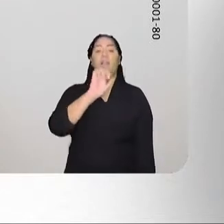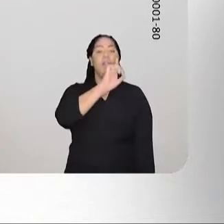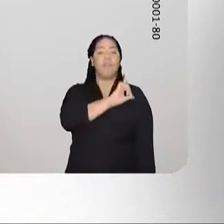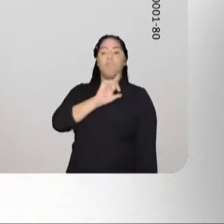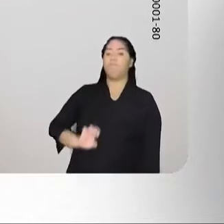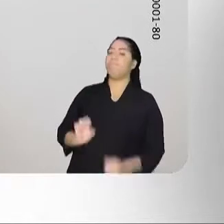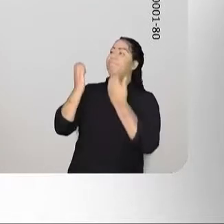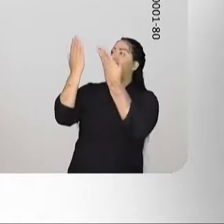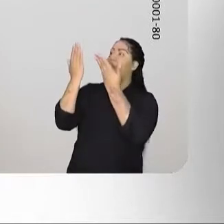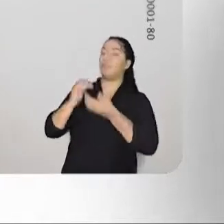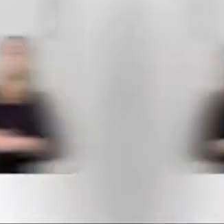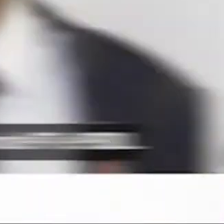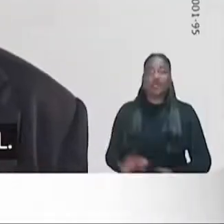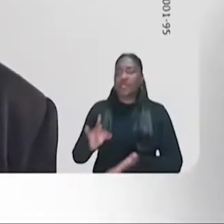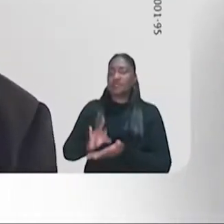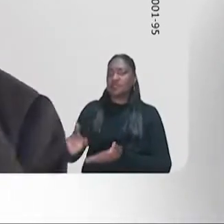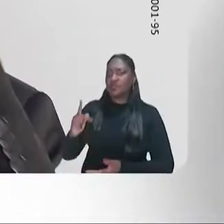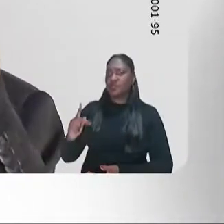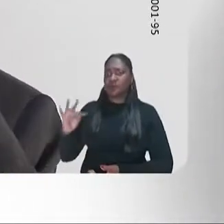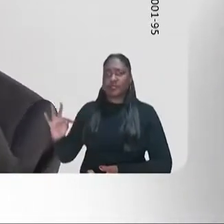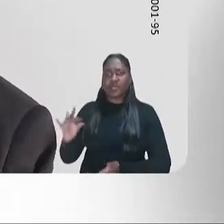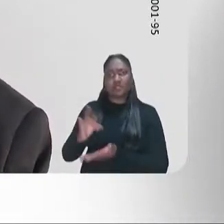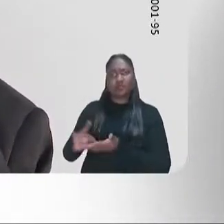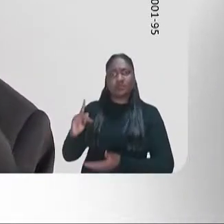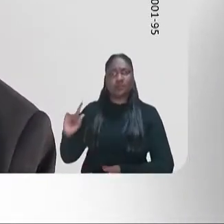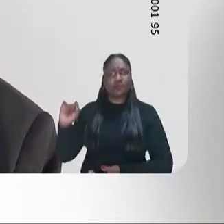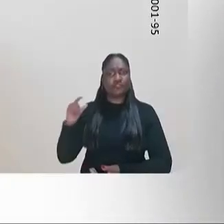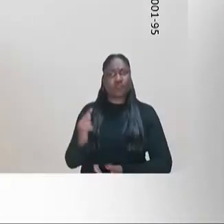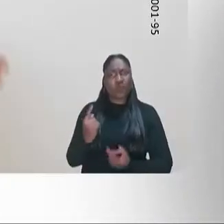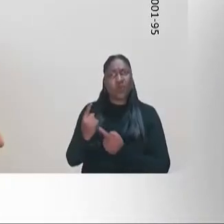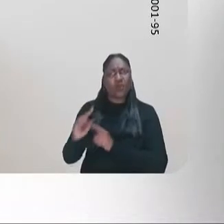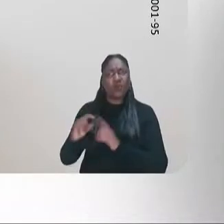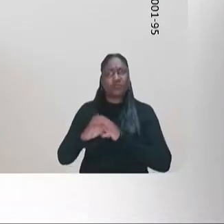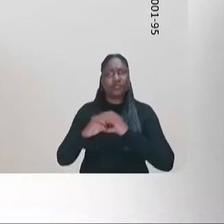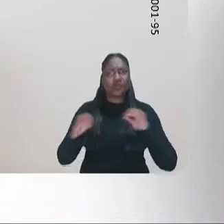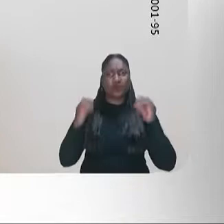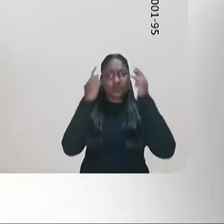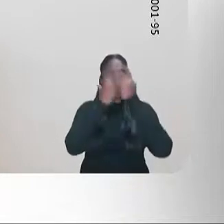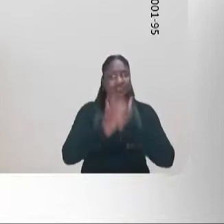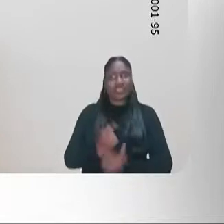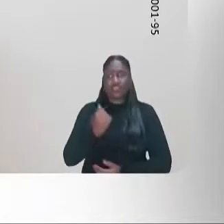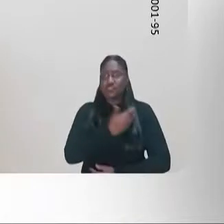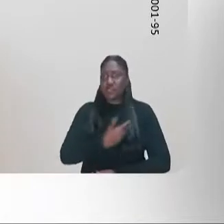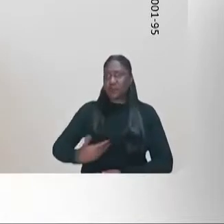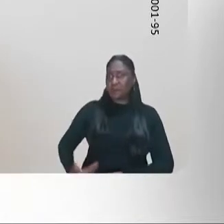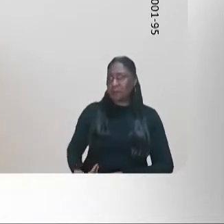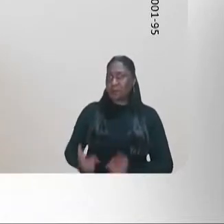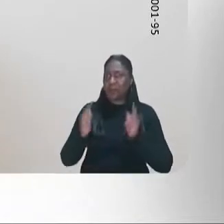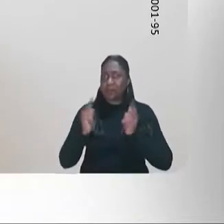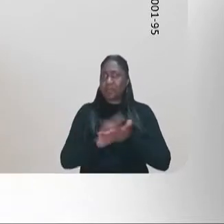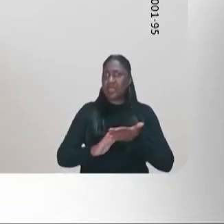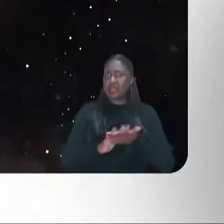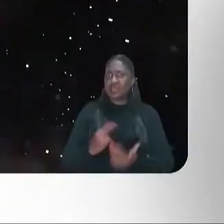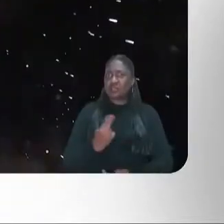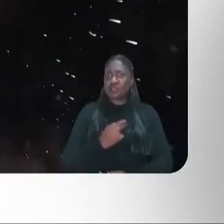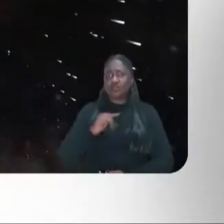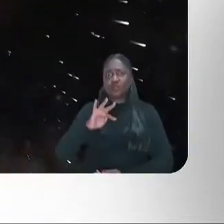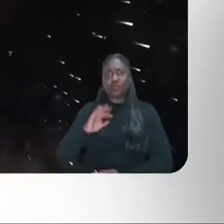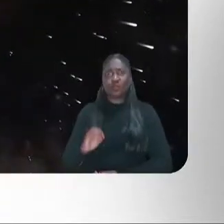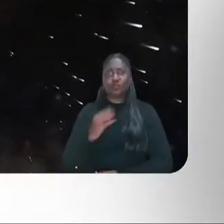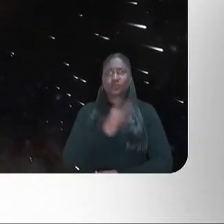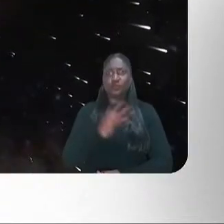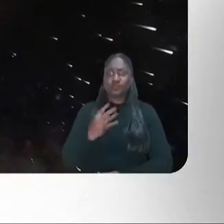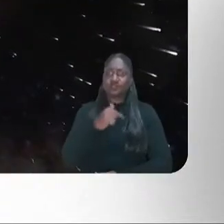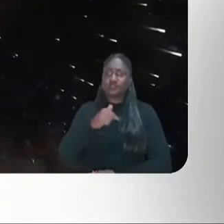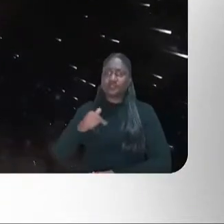Vettorazzo, 44333. Sou inimigo número um de PT e PSOL, sou contra as cotas raciais e não uso dinheiro público na minha campanha. Meu nome é Guto